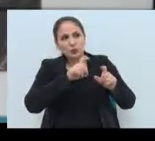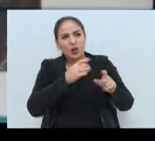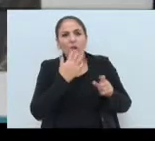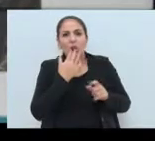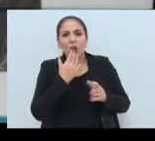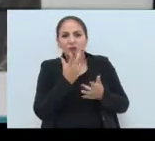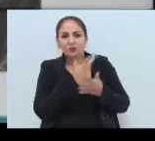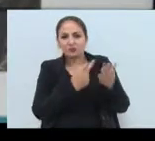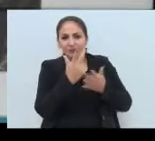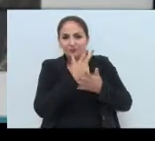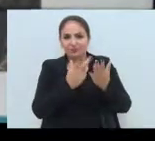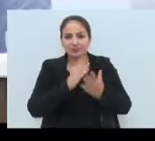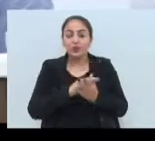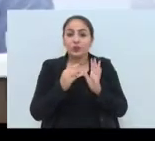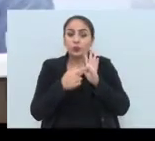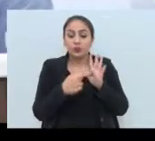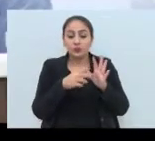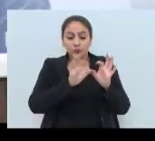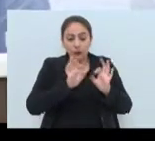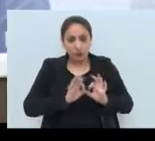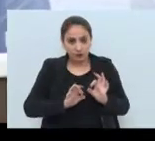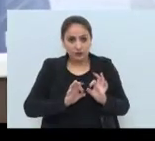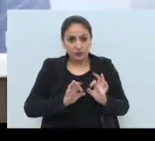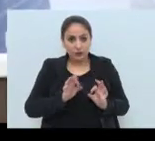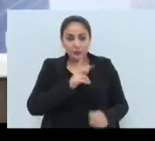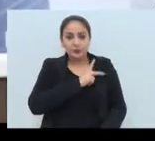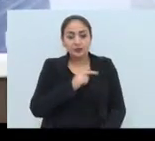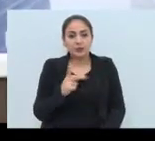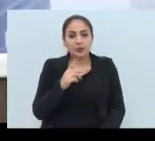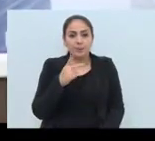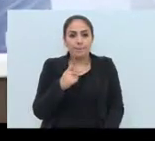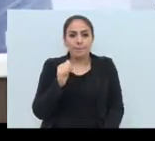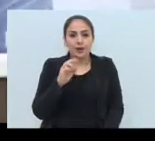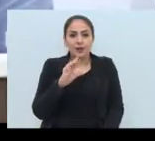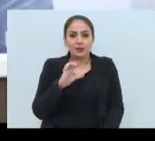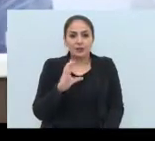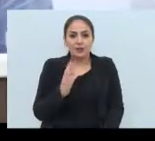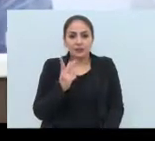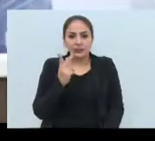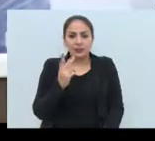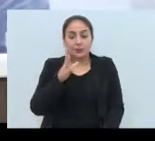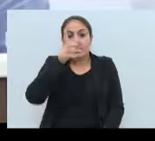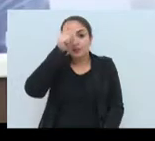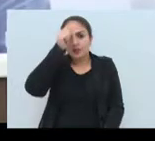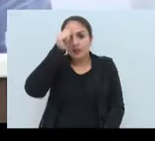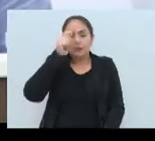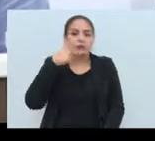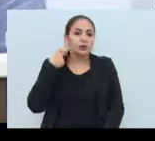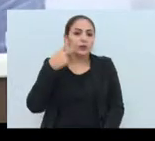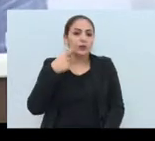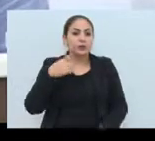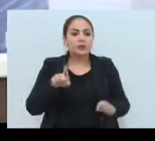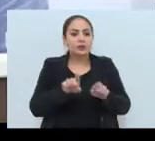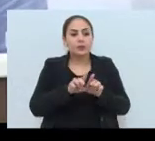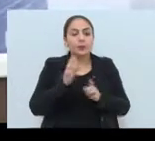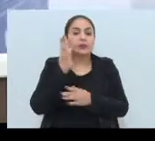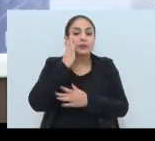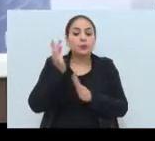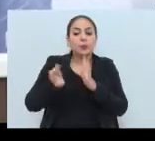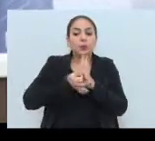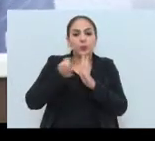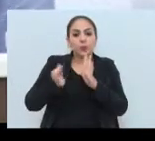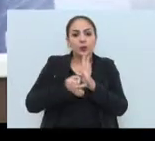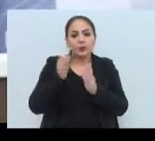pichada. Então, estou apresentando um projeto, presidente Patrick, hoje na Câmara, para análise dos vereadores, mas da população, quero saber a opinião